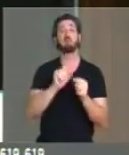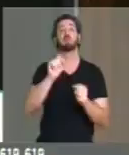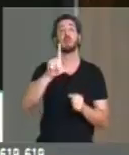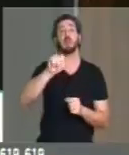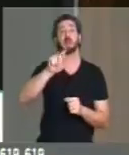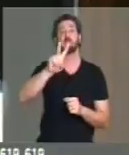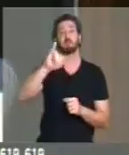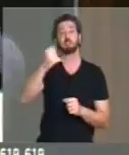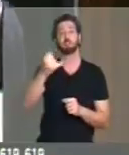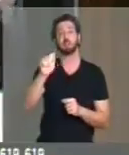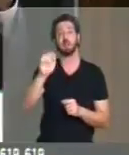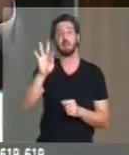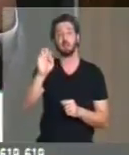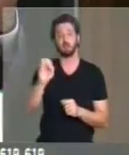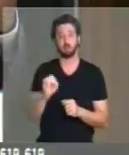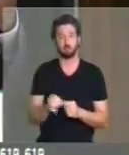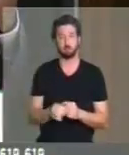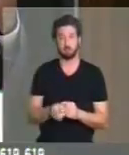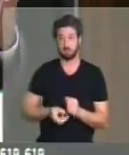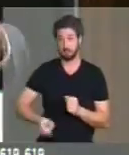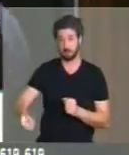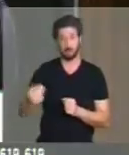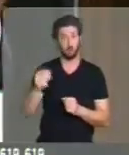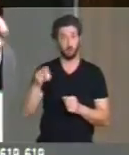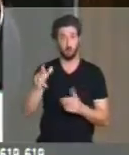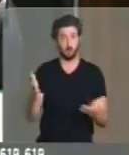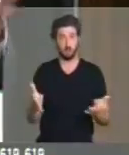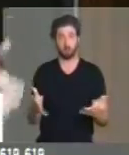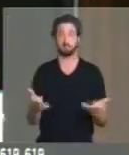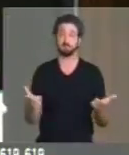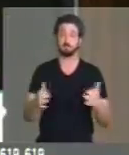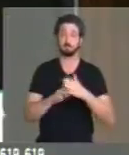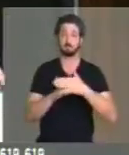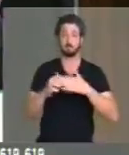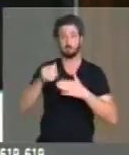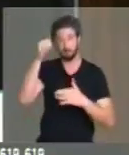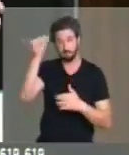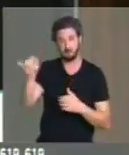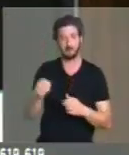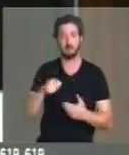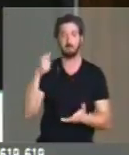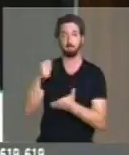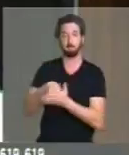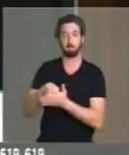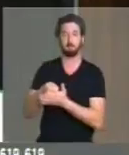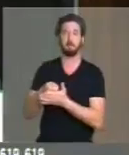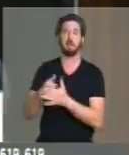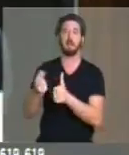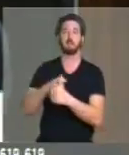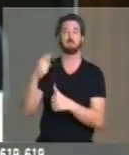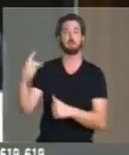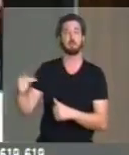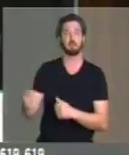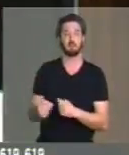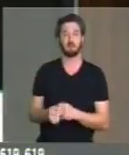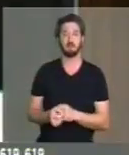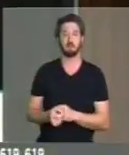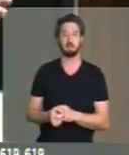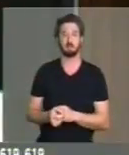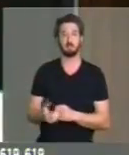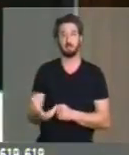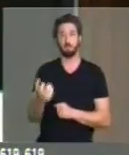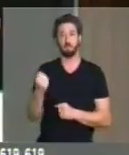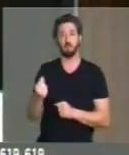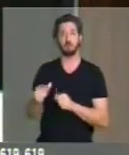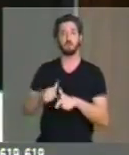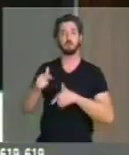Operação Lava Jato, que é nunca termina? Impedir que as empresas paguem aquilo que devem como ressarcimento pelas